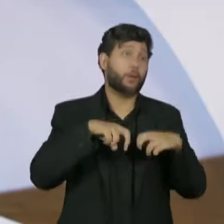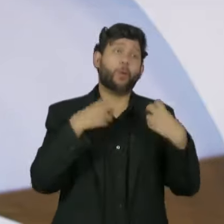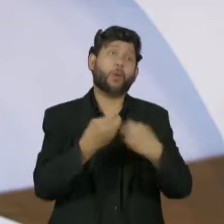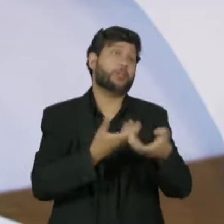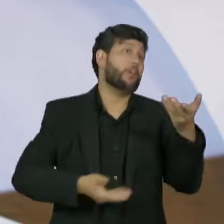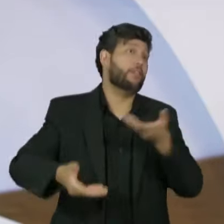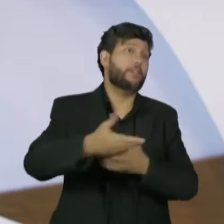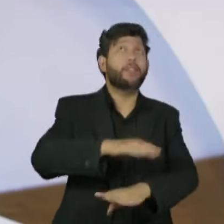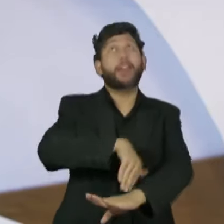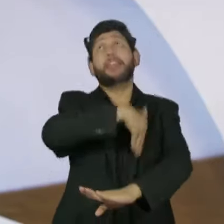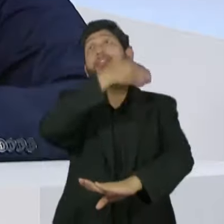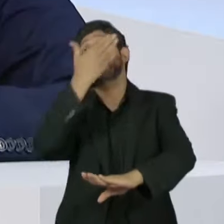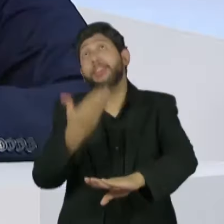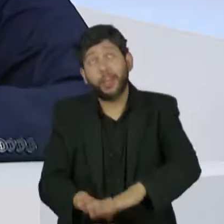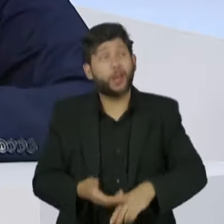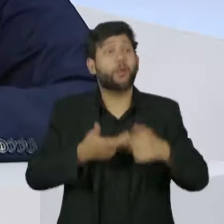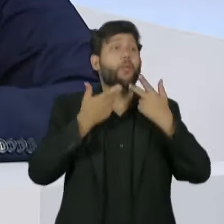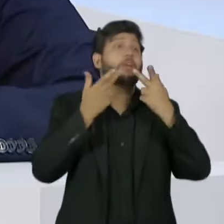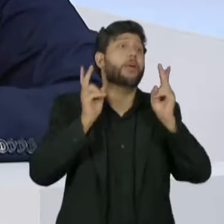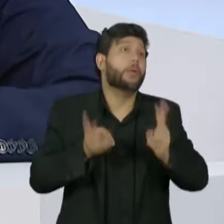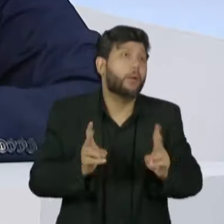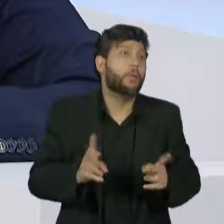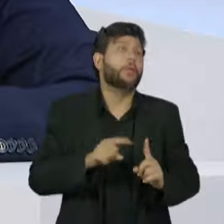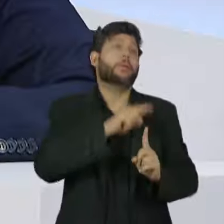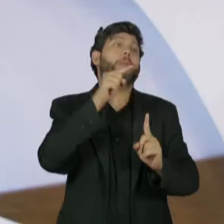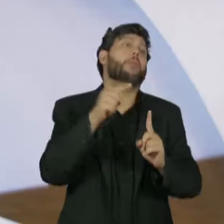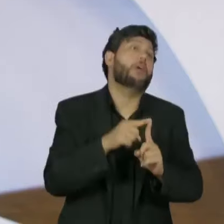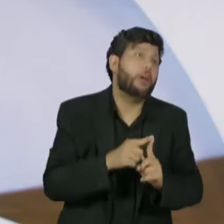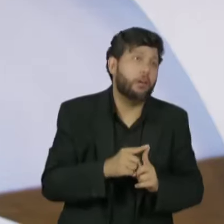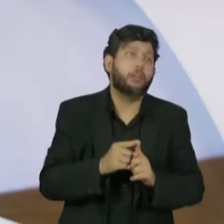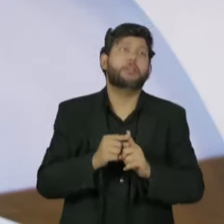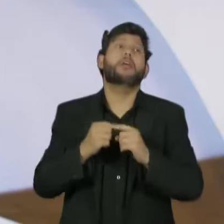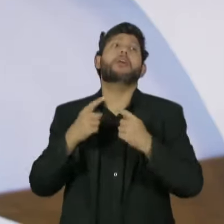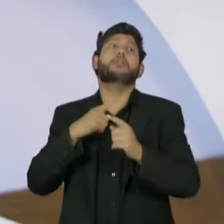inteiro, pelo jeito, falando de meta, arcabouço fiscal.